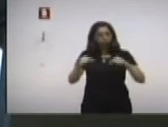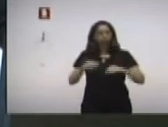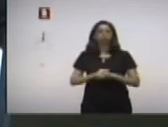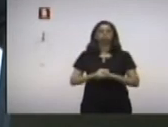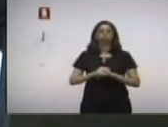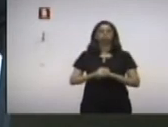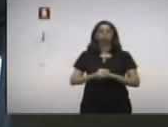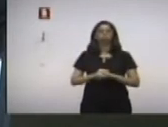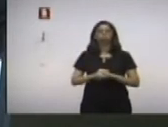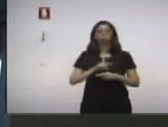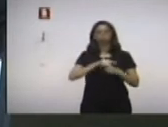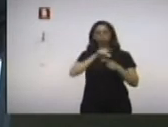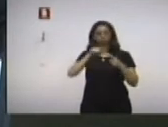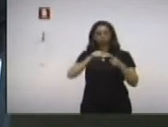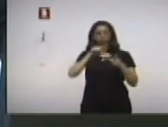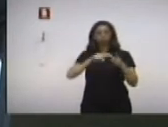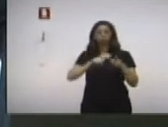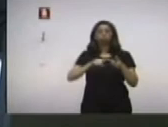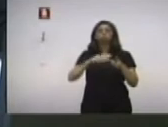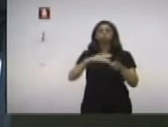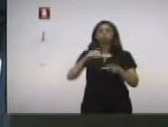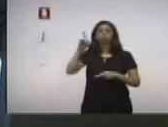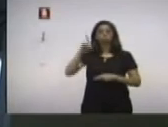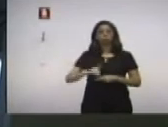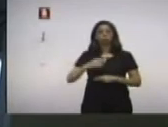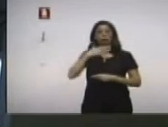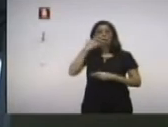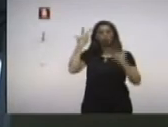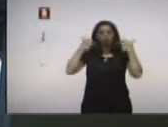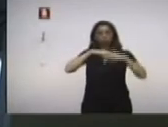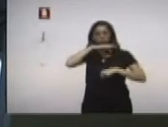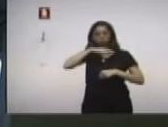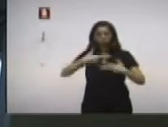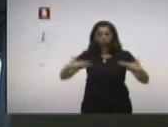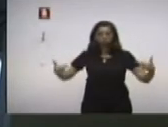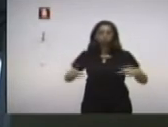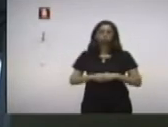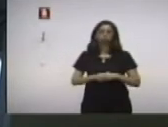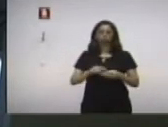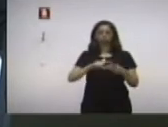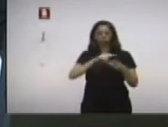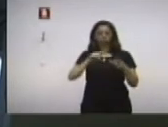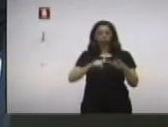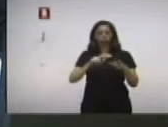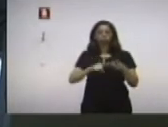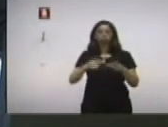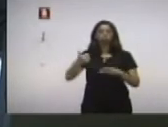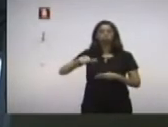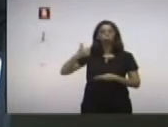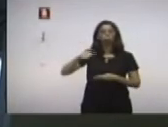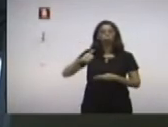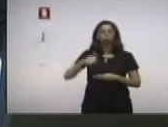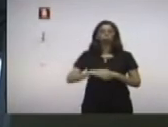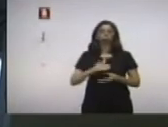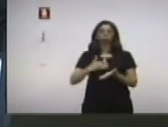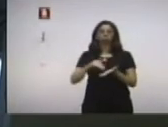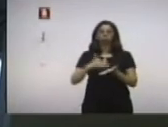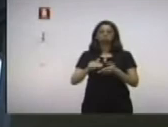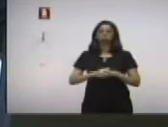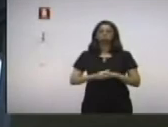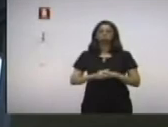depois foi a Secretaria dos Direitos dos animais depois foi a secretaria municipal de controle de gestão